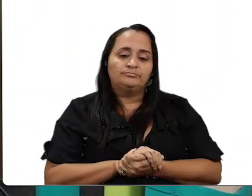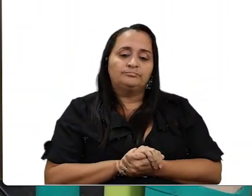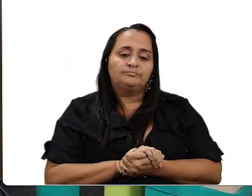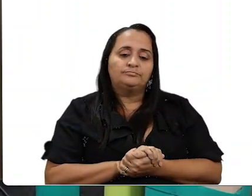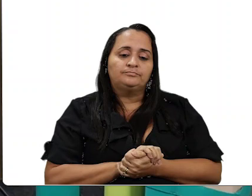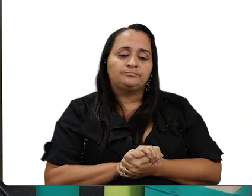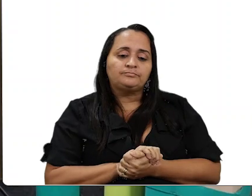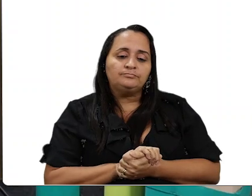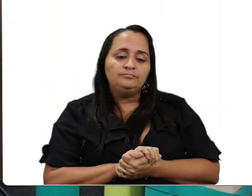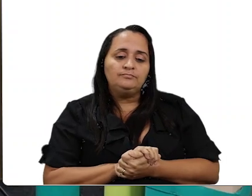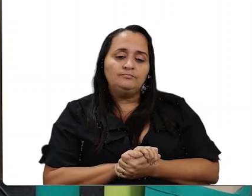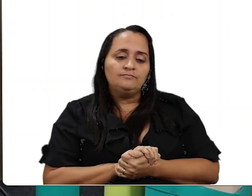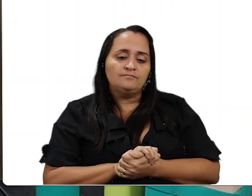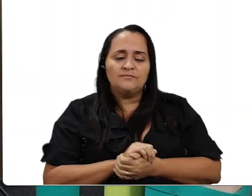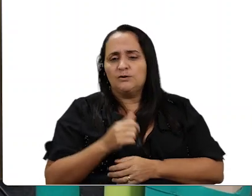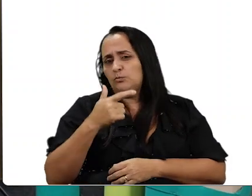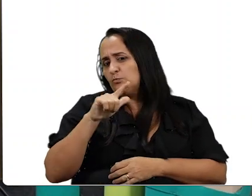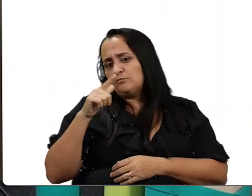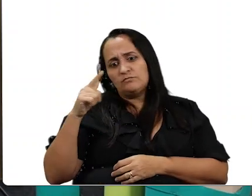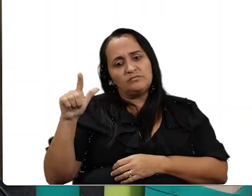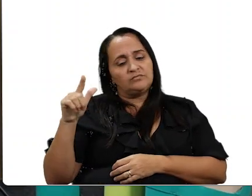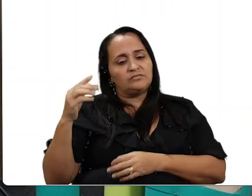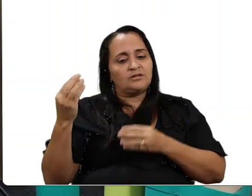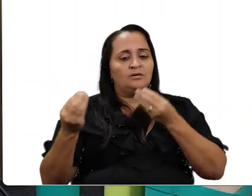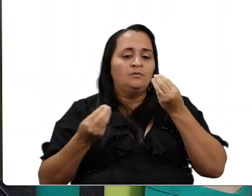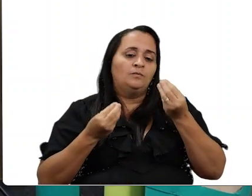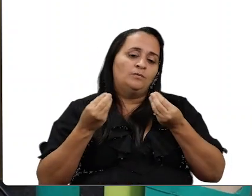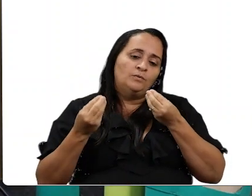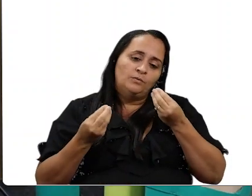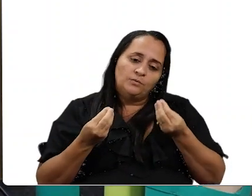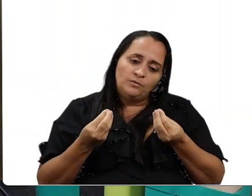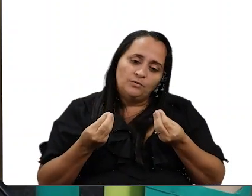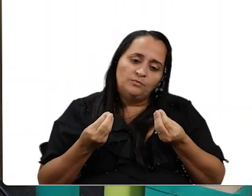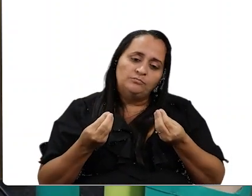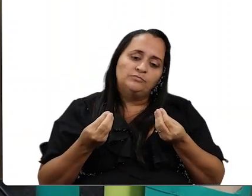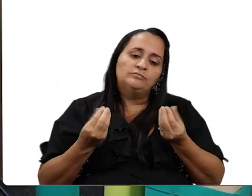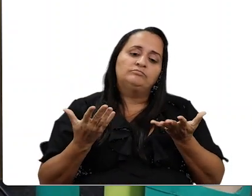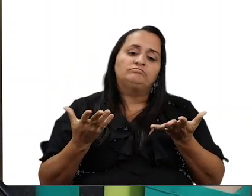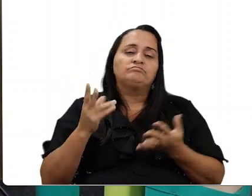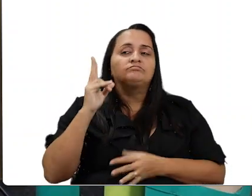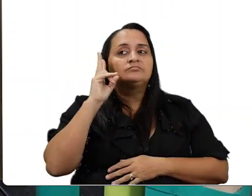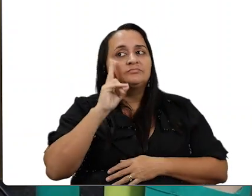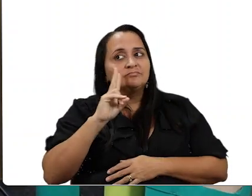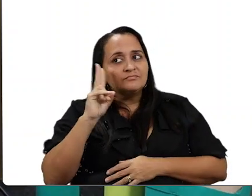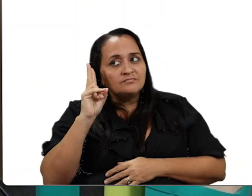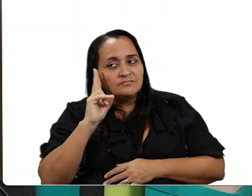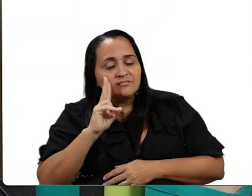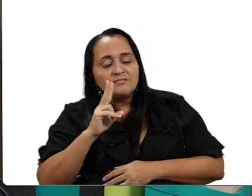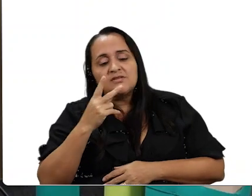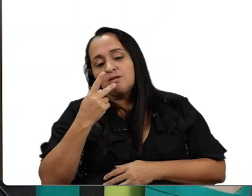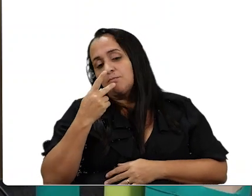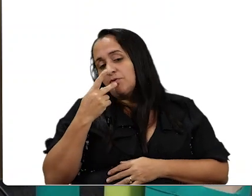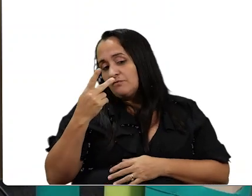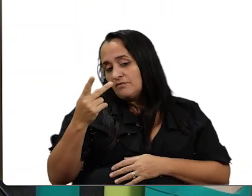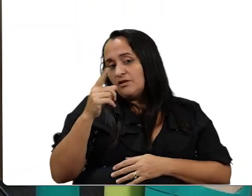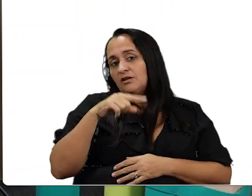fala? Não tem outra maneira. Tem coisas que a gente precisa ir no texto. Lembra que eu falei para você